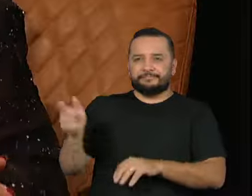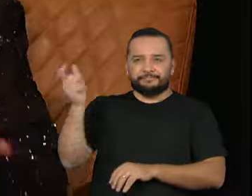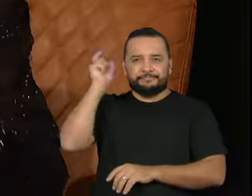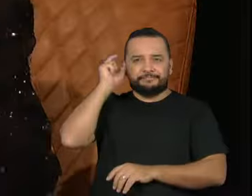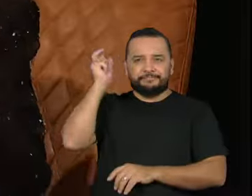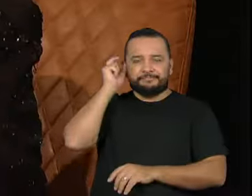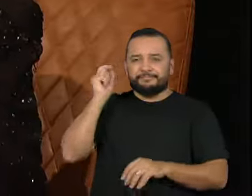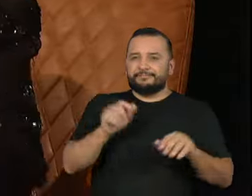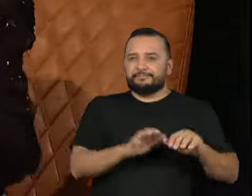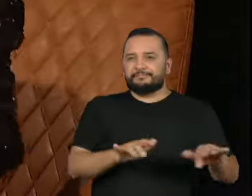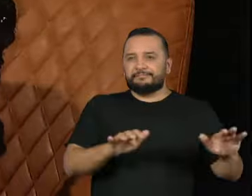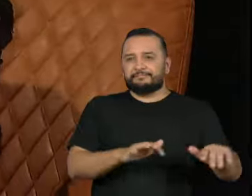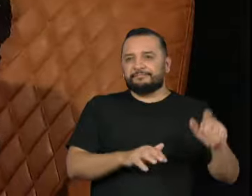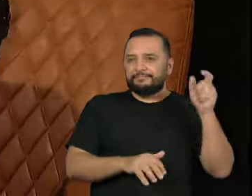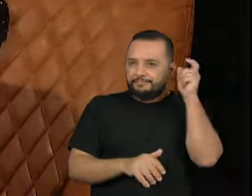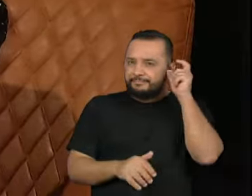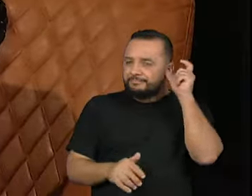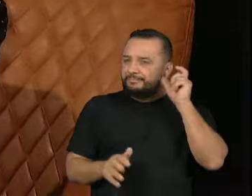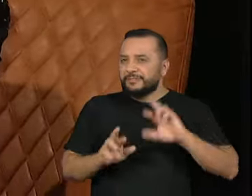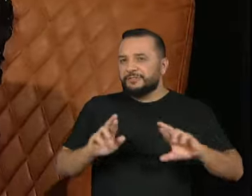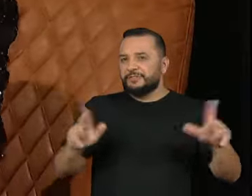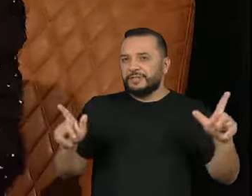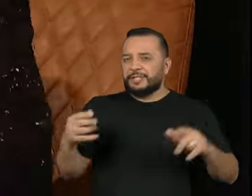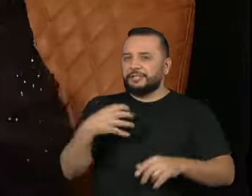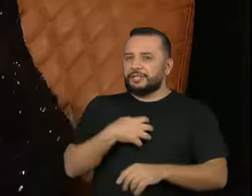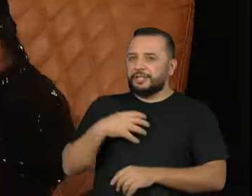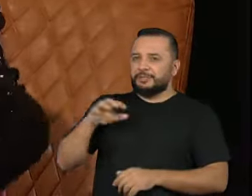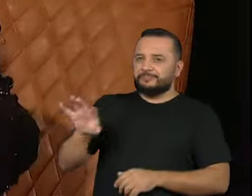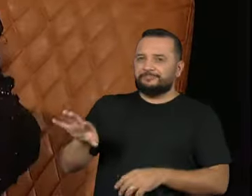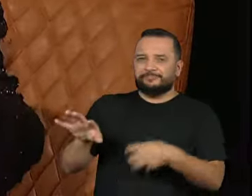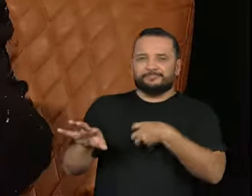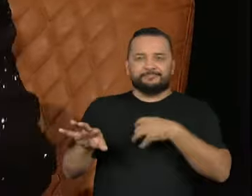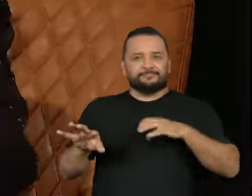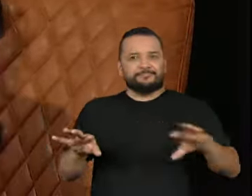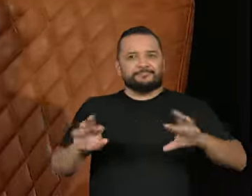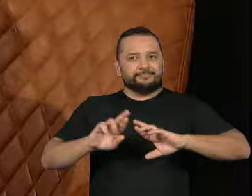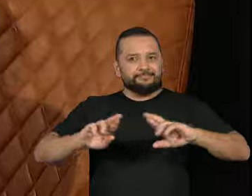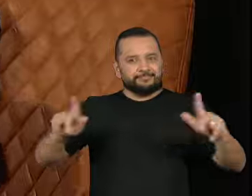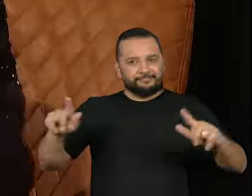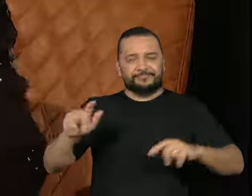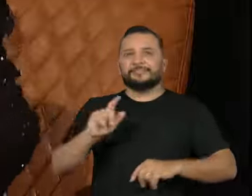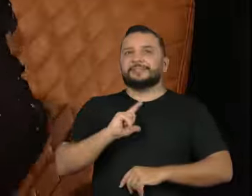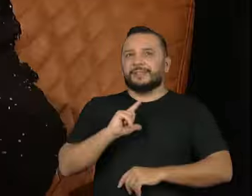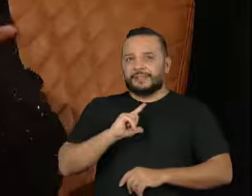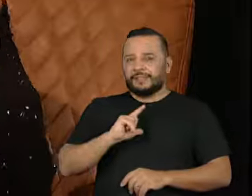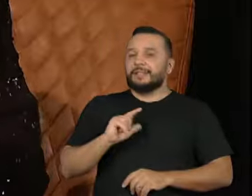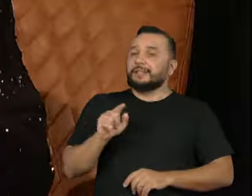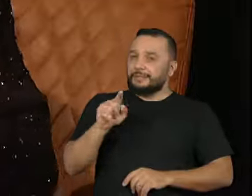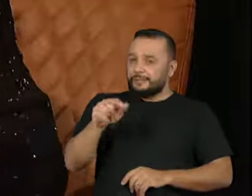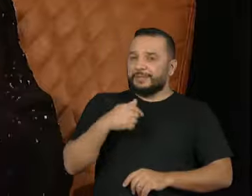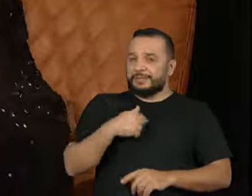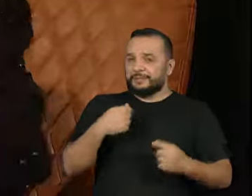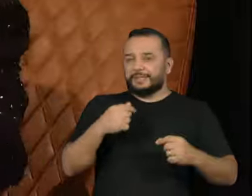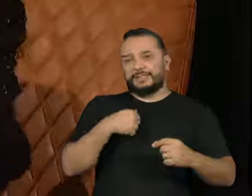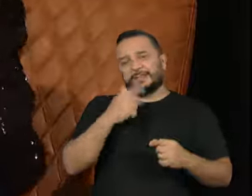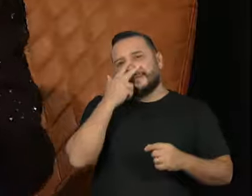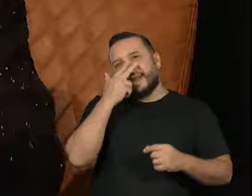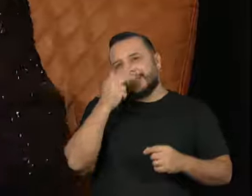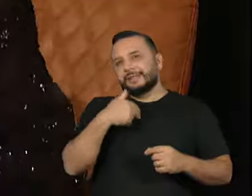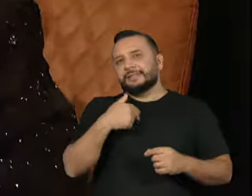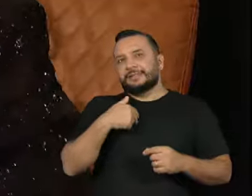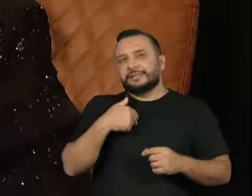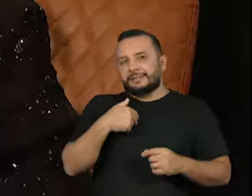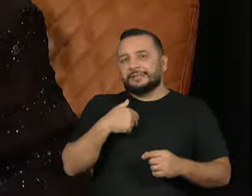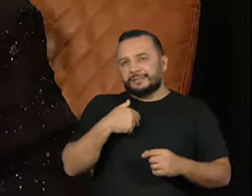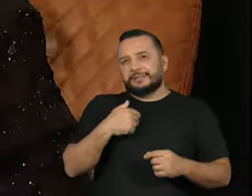não é. Cada um tem um estilo e que você, né, tem que entrar ali naquele estilo, né? Fazer a sua